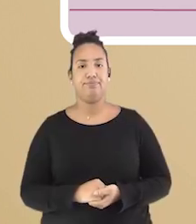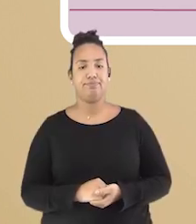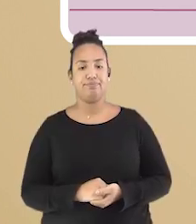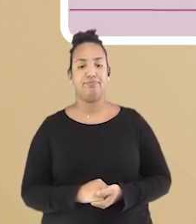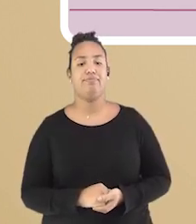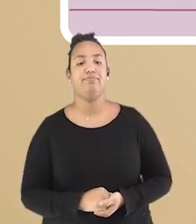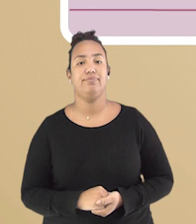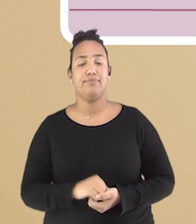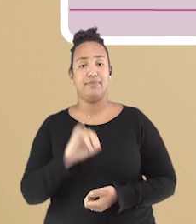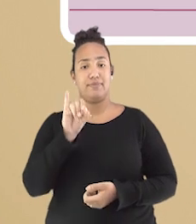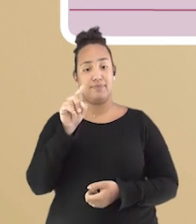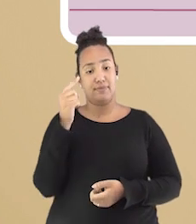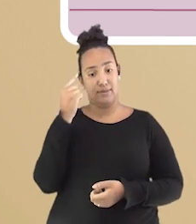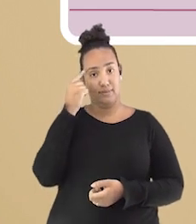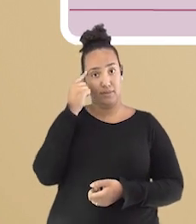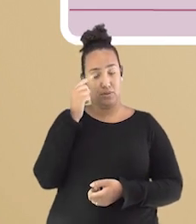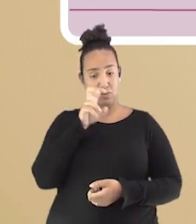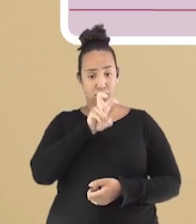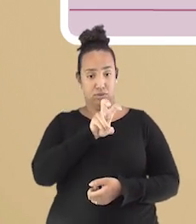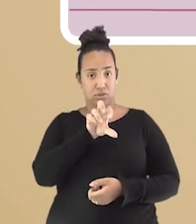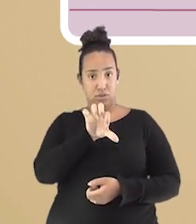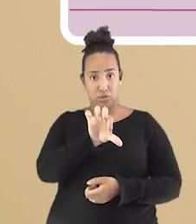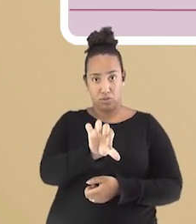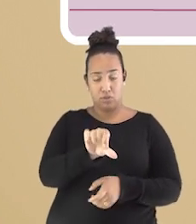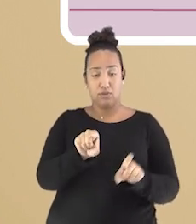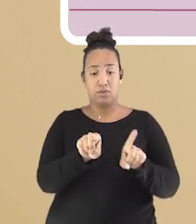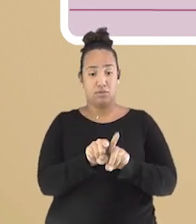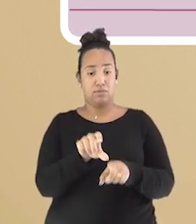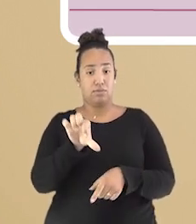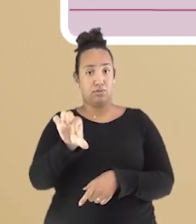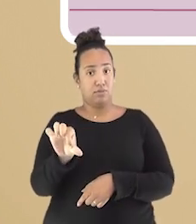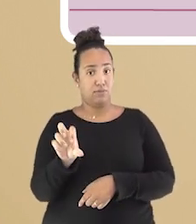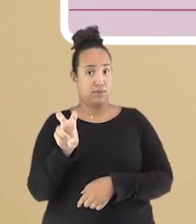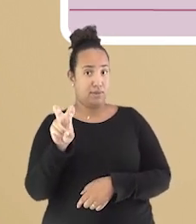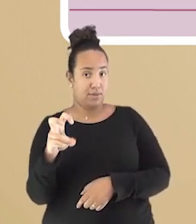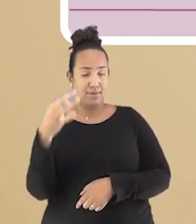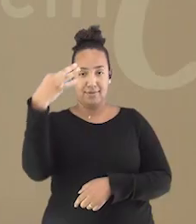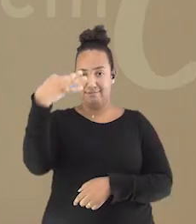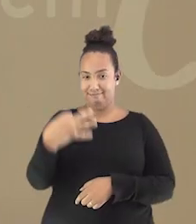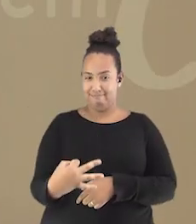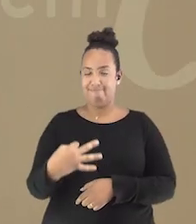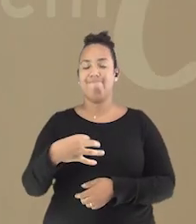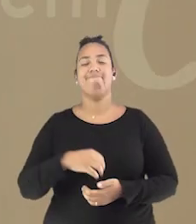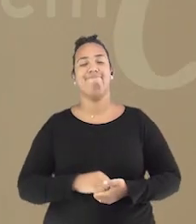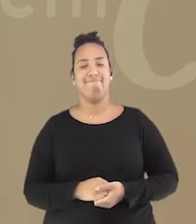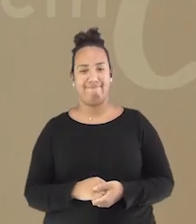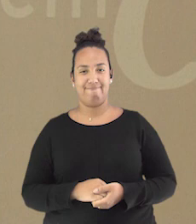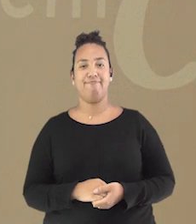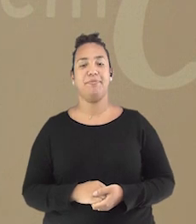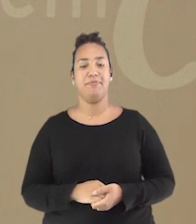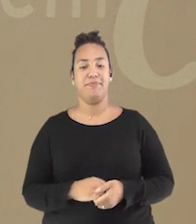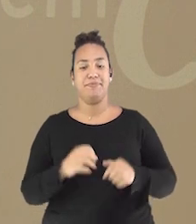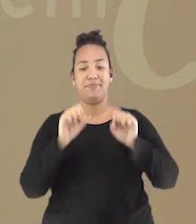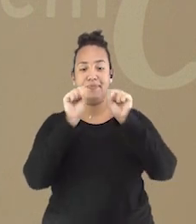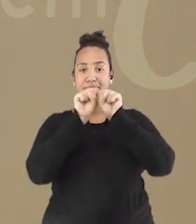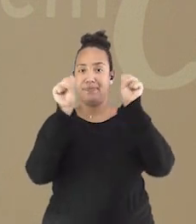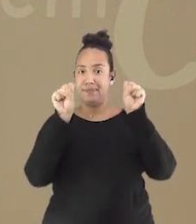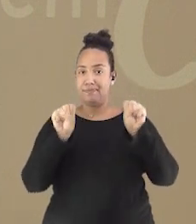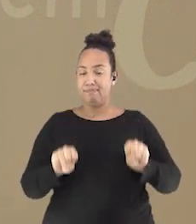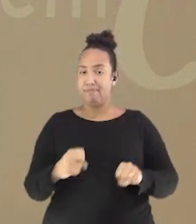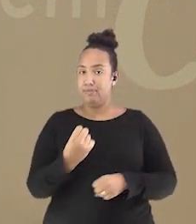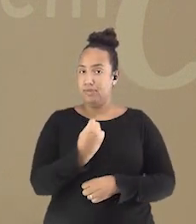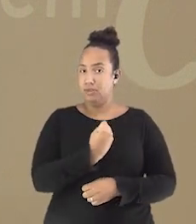Se você pensou nos números 59 e 95, acertou! O nosso sistema de numeração